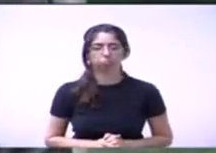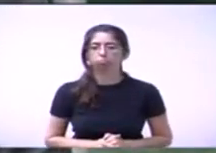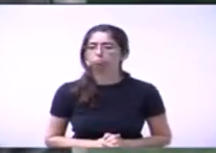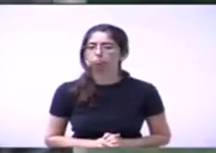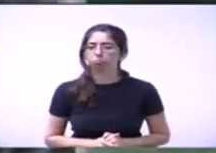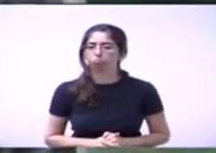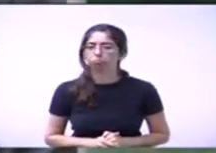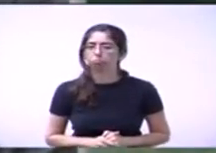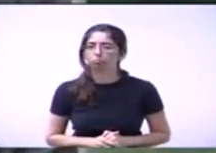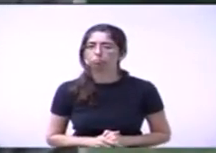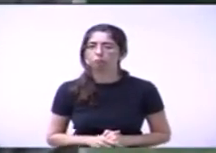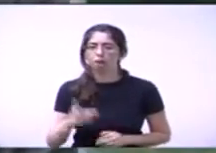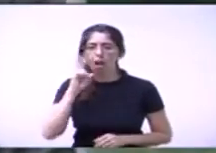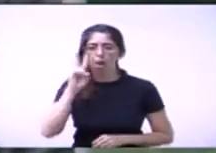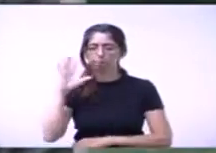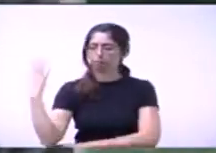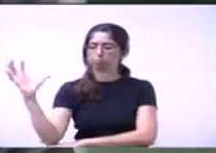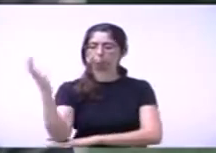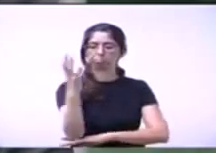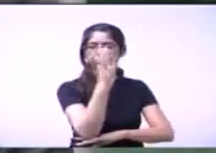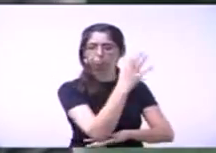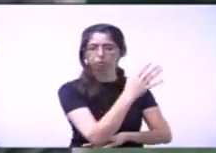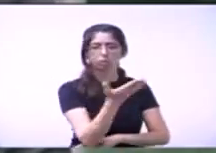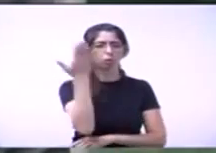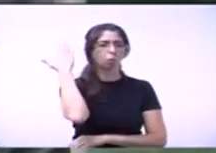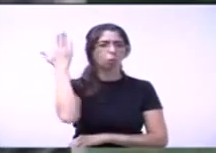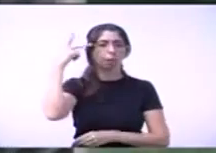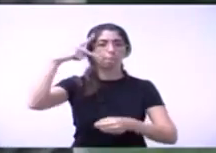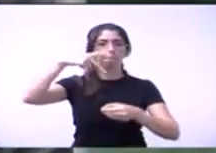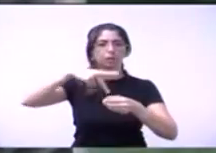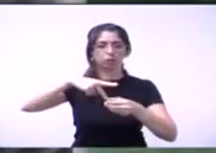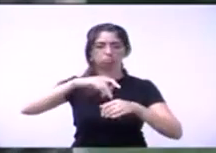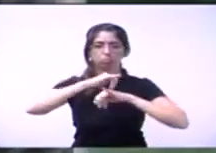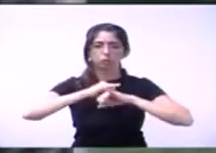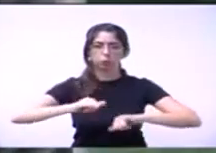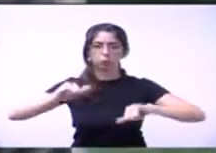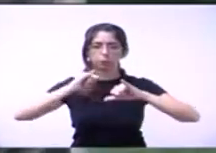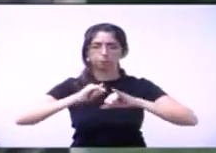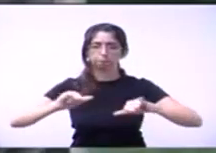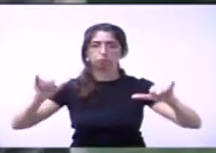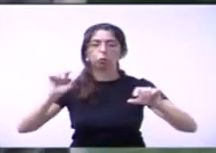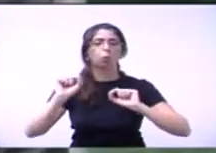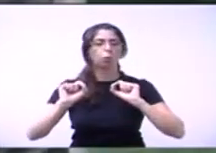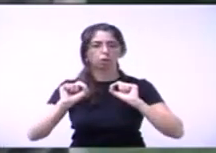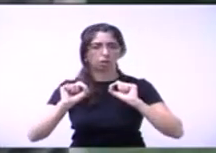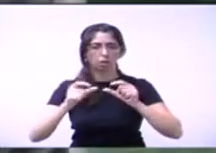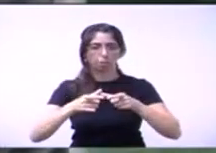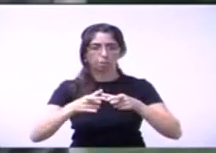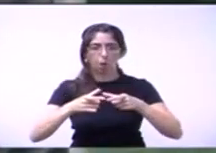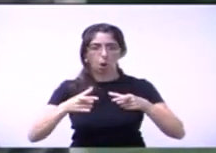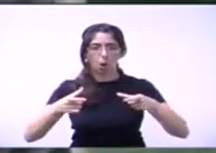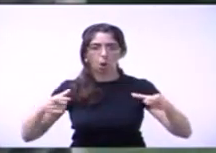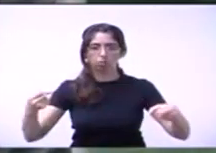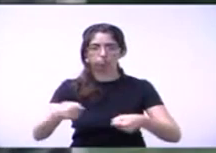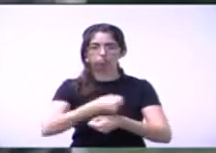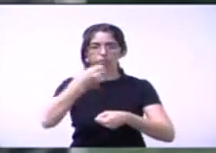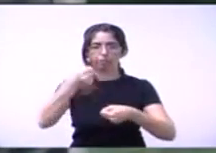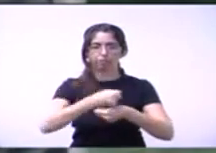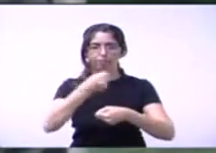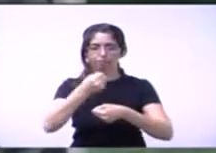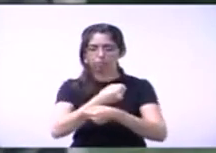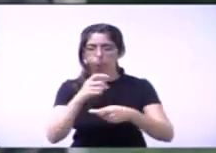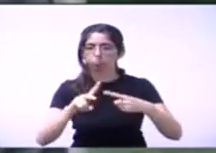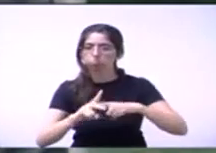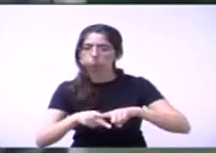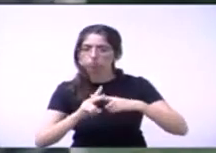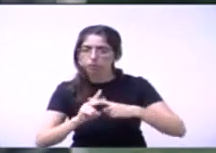a Petrobras anunciou há algum tempo atrás que faria reformas, ampliações, e fez audiência, inclusive aqui